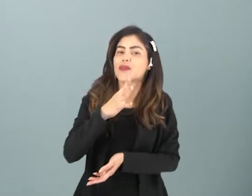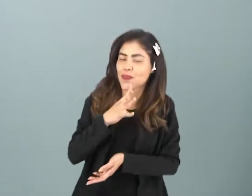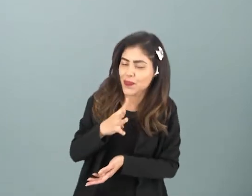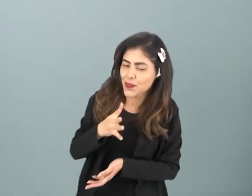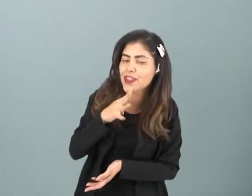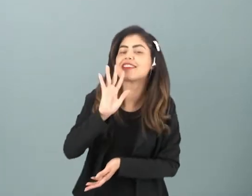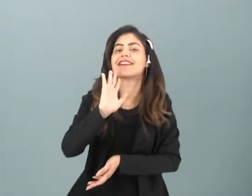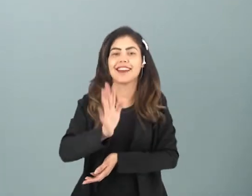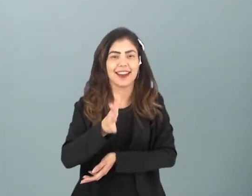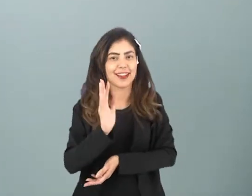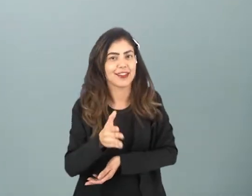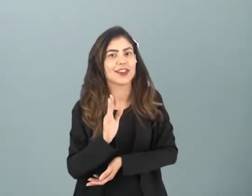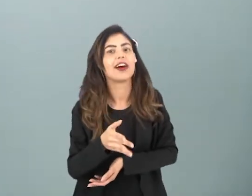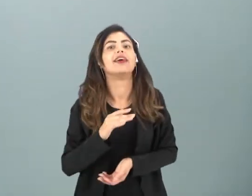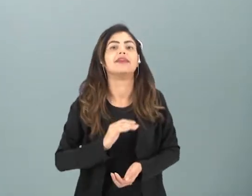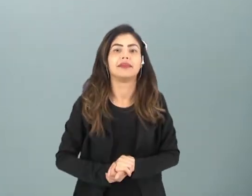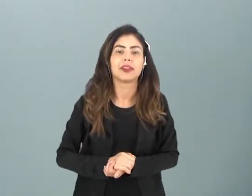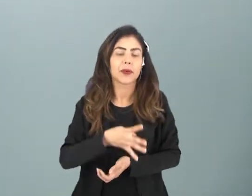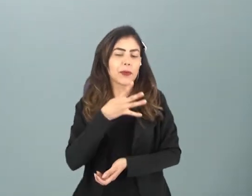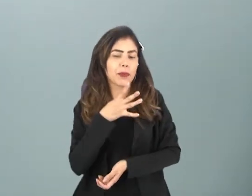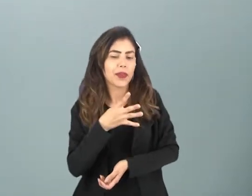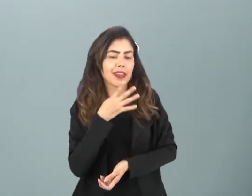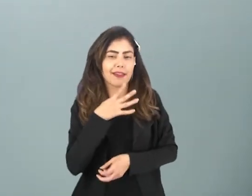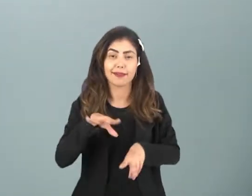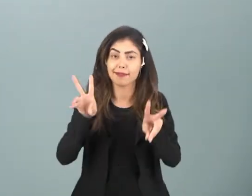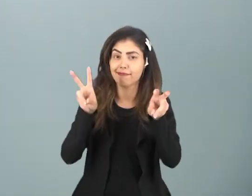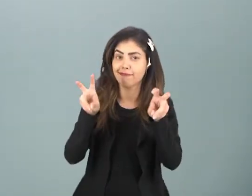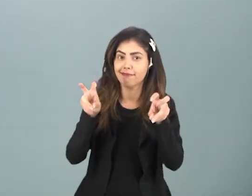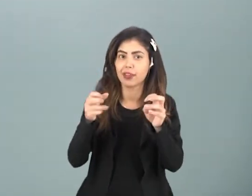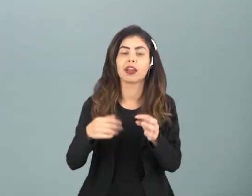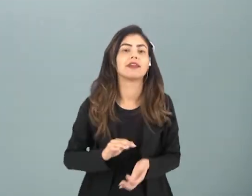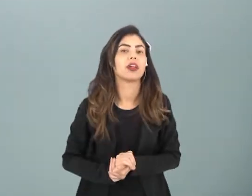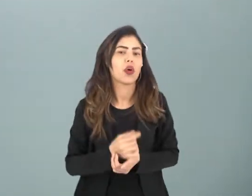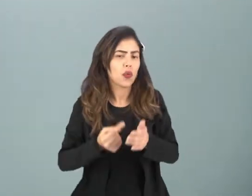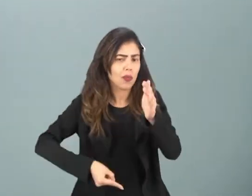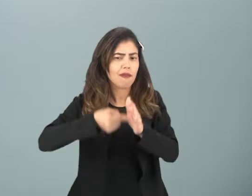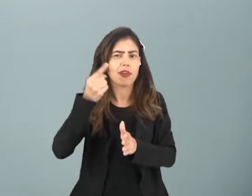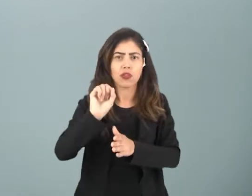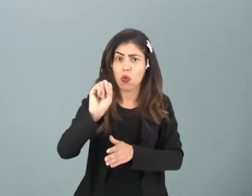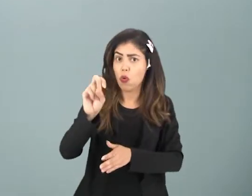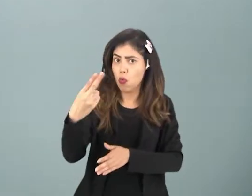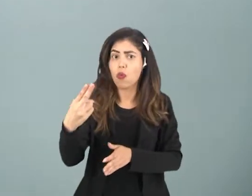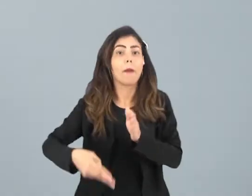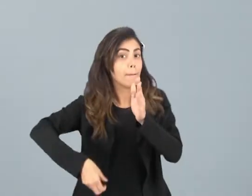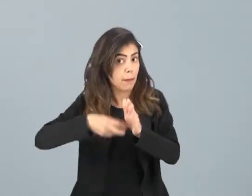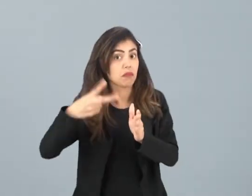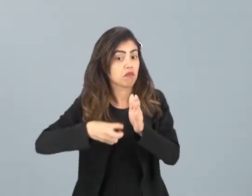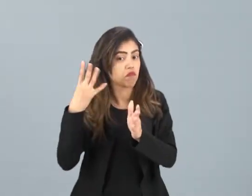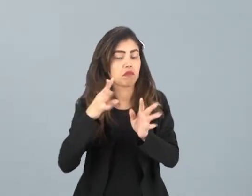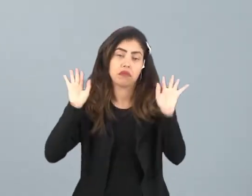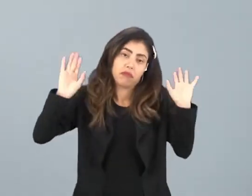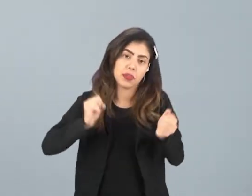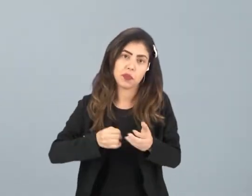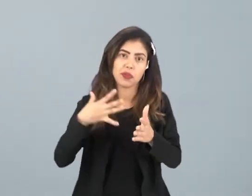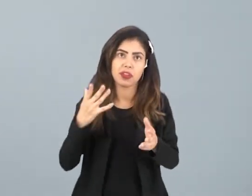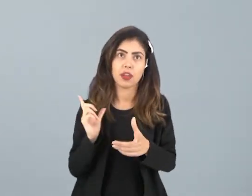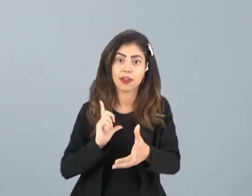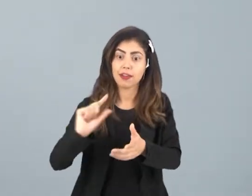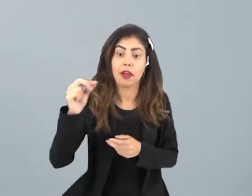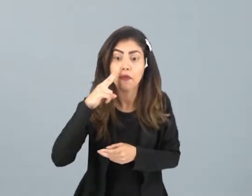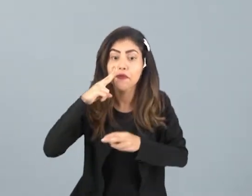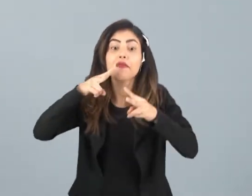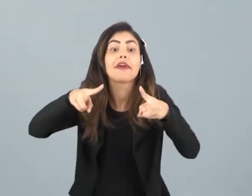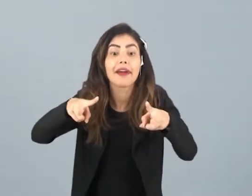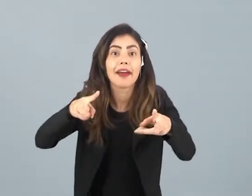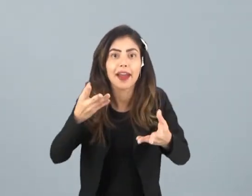certeza já deve ter participado ou conhece esse fenômeno que acontece às vezes uma vez ou mais no ano e muita gente corre para poder ver